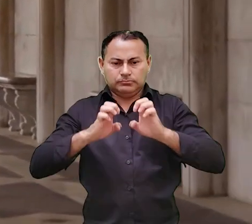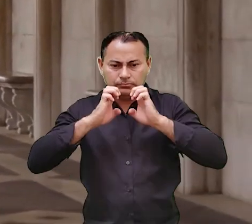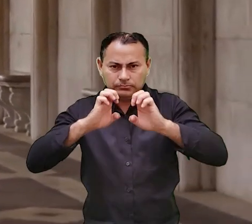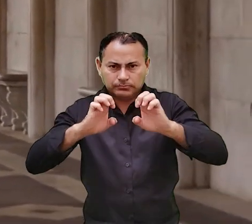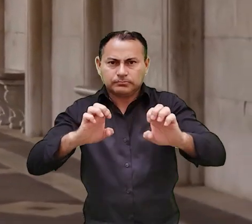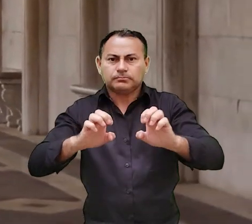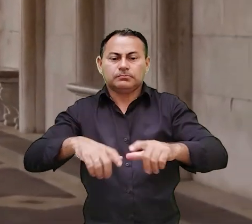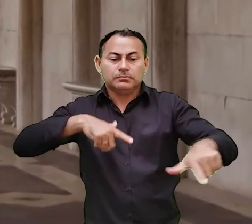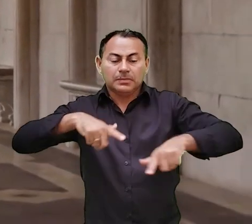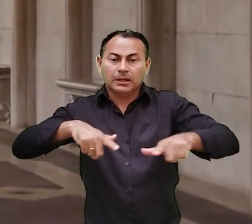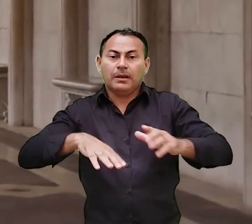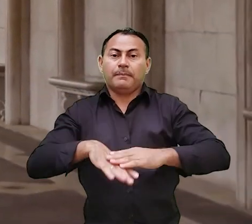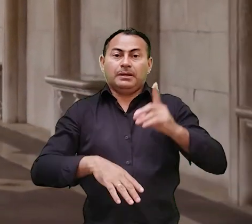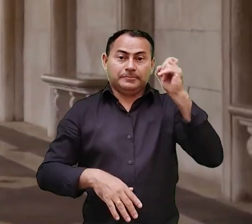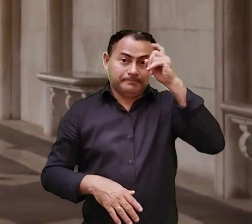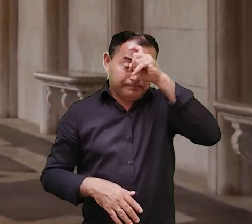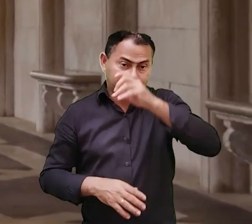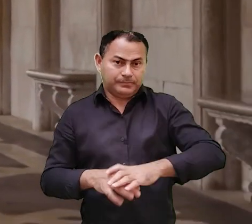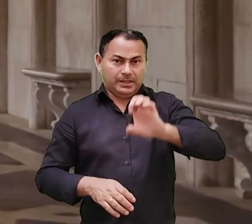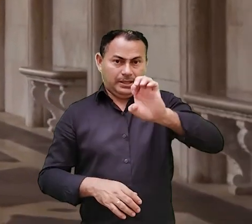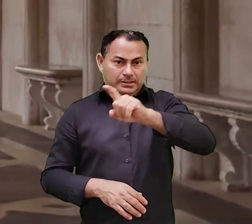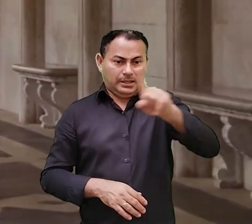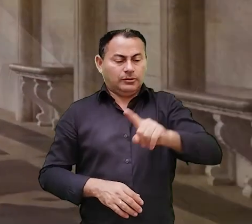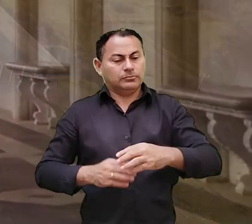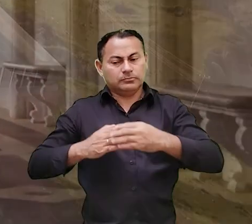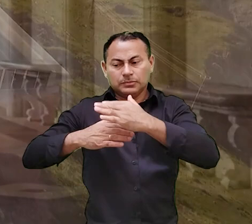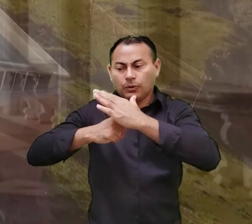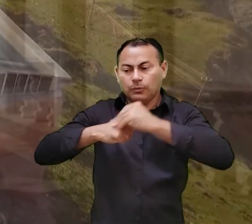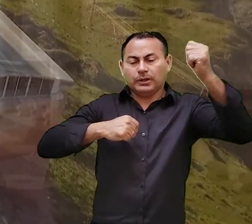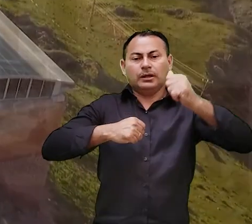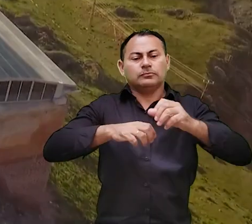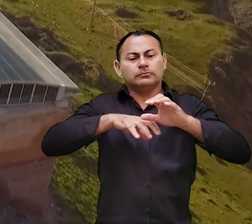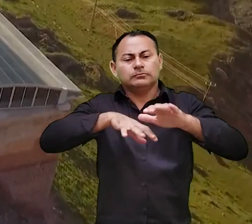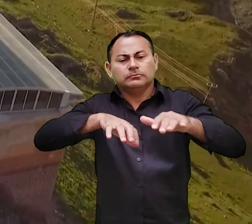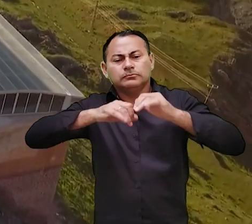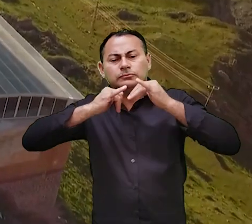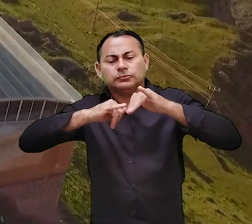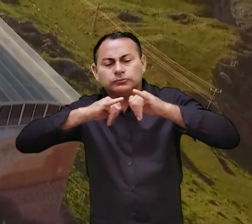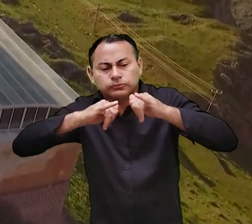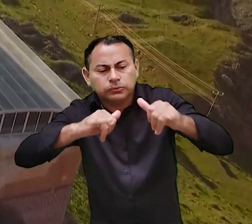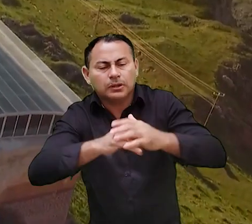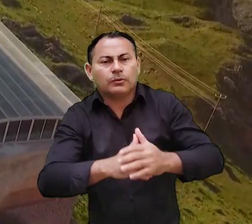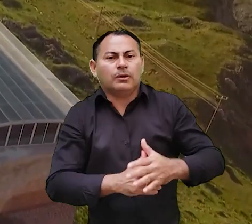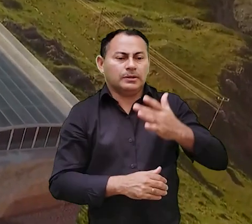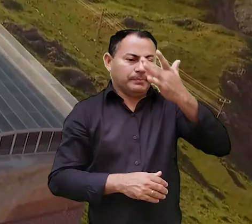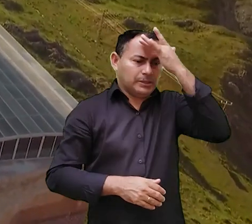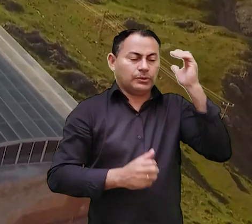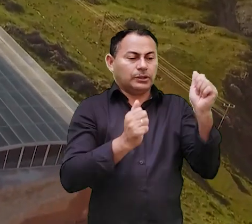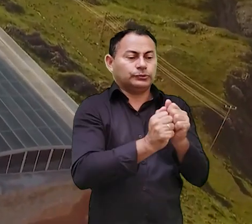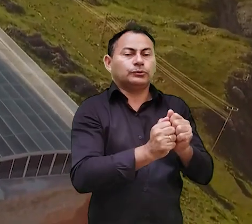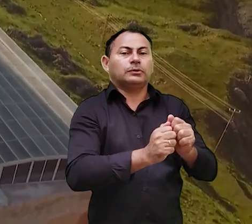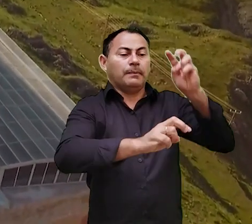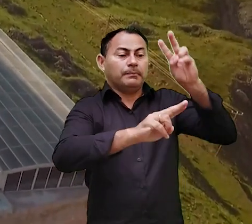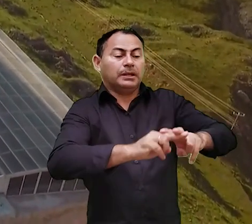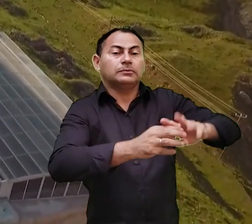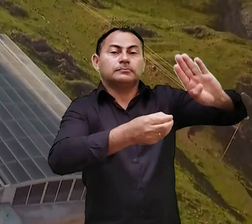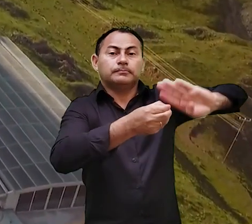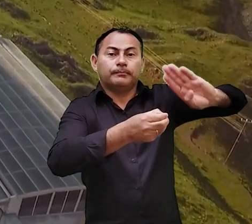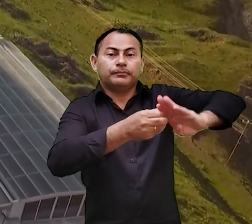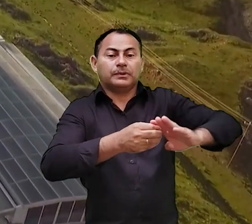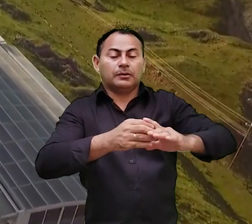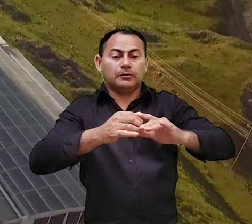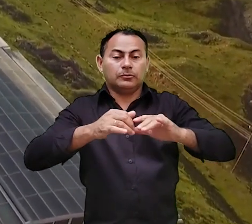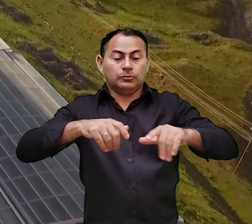Ezequiel era mais difícil. Ezequiel foi chamado para ministrar para seus companheiros de exílio que estavam com ele na